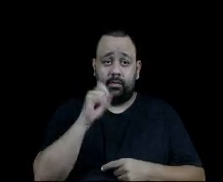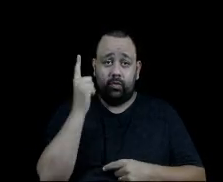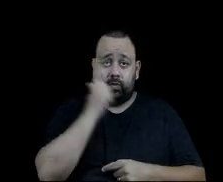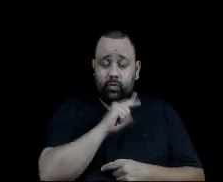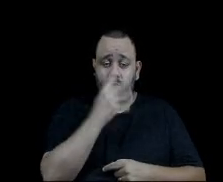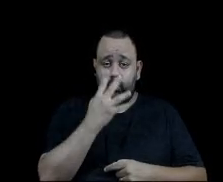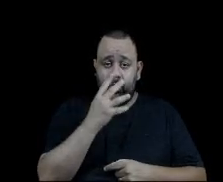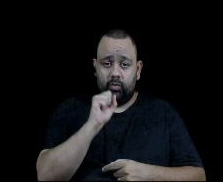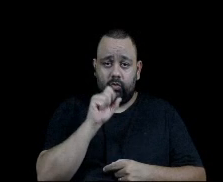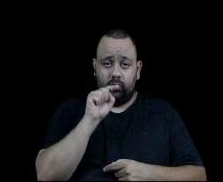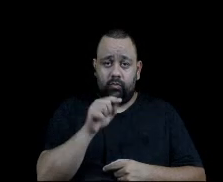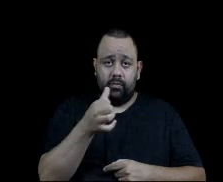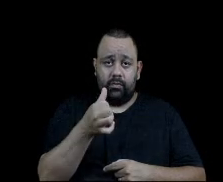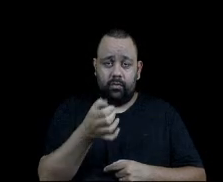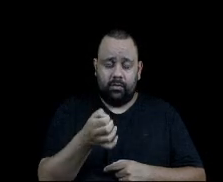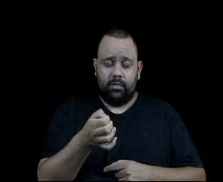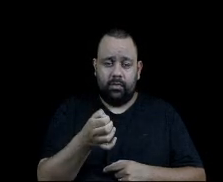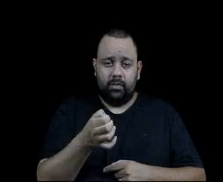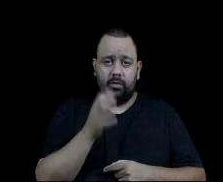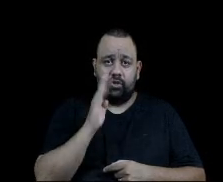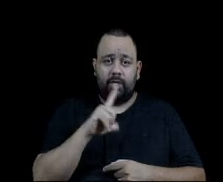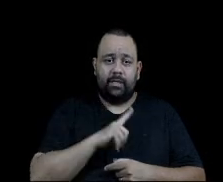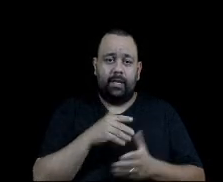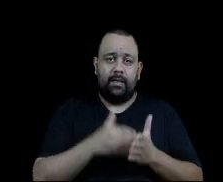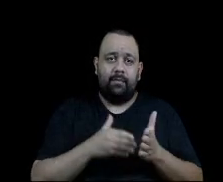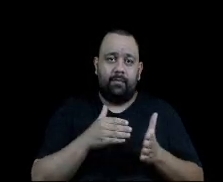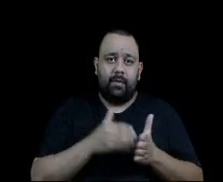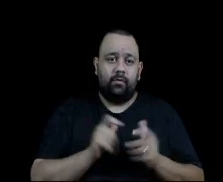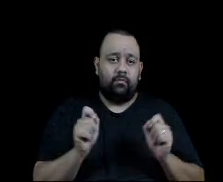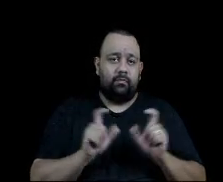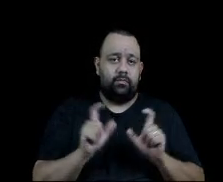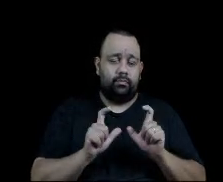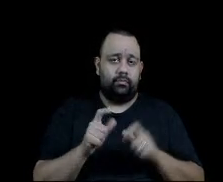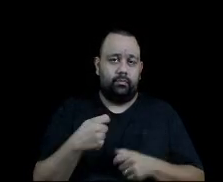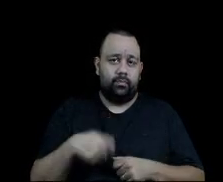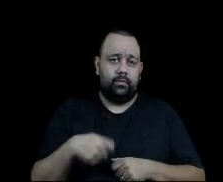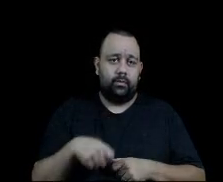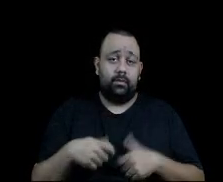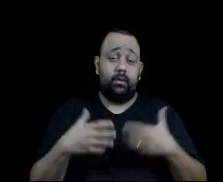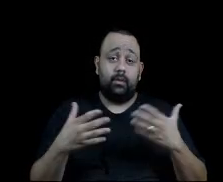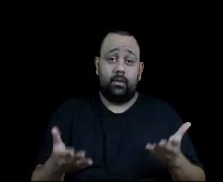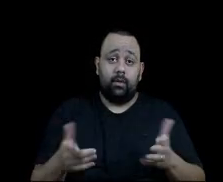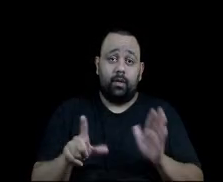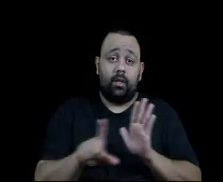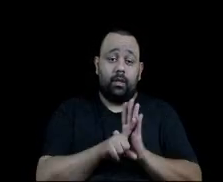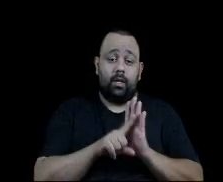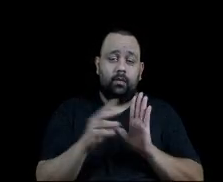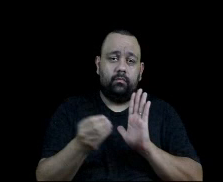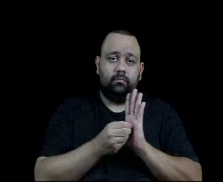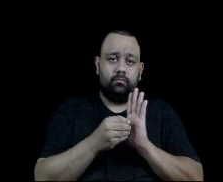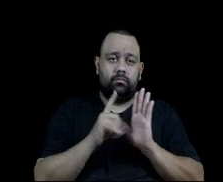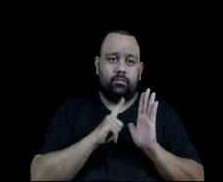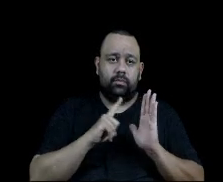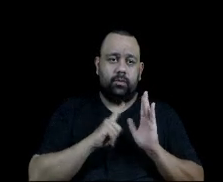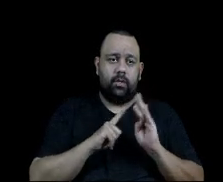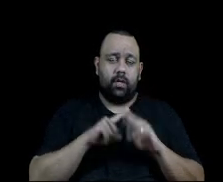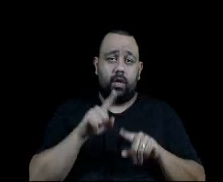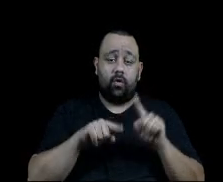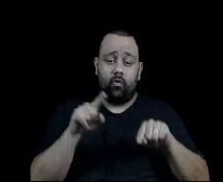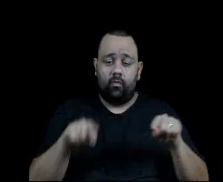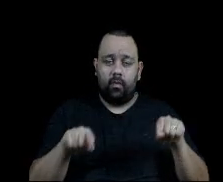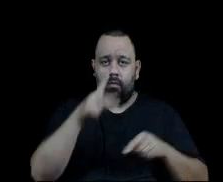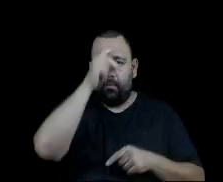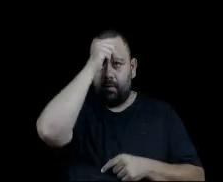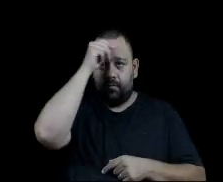porque ao chegar ao 48,60% já é um limite de alerta. Aí a lei já